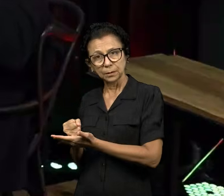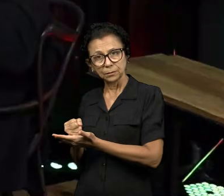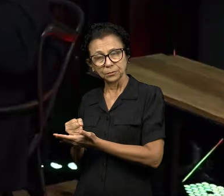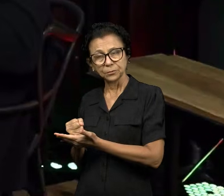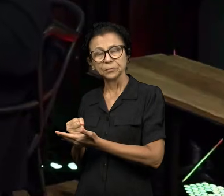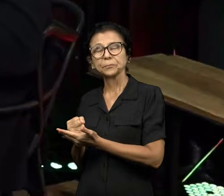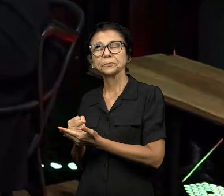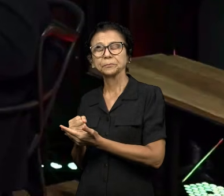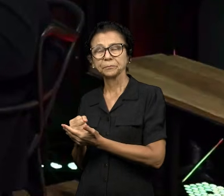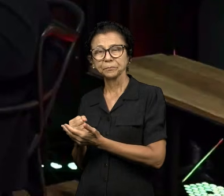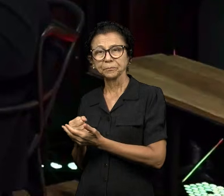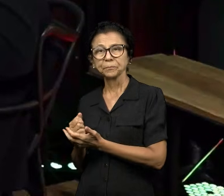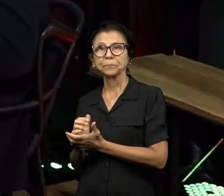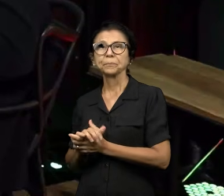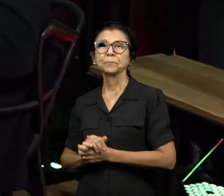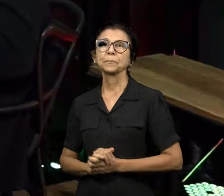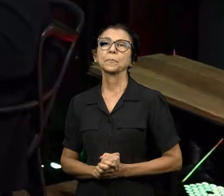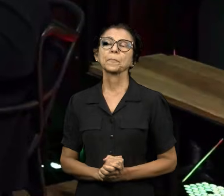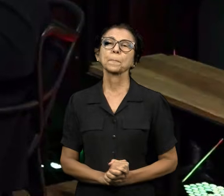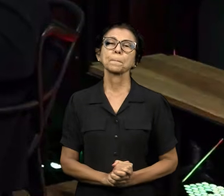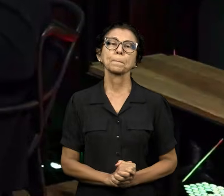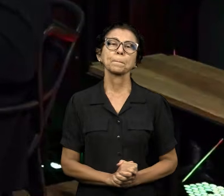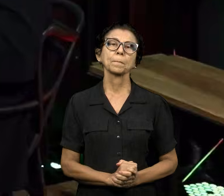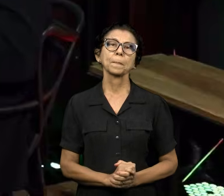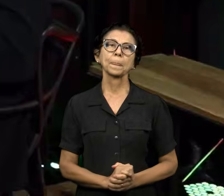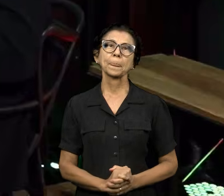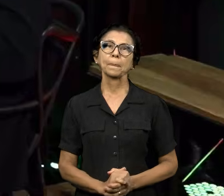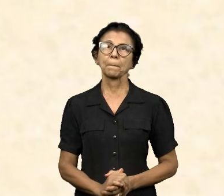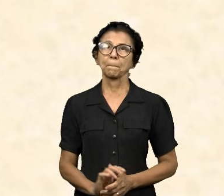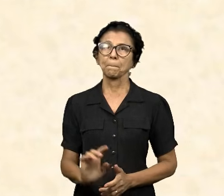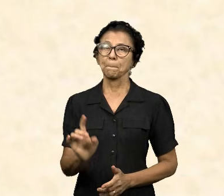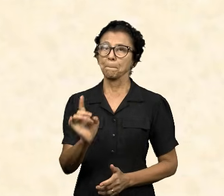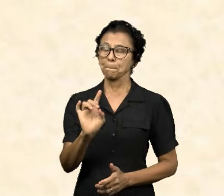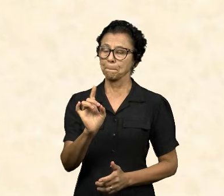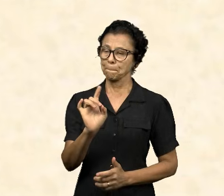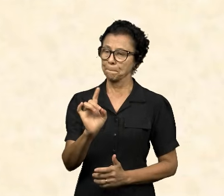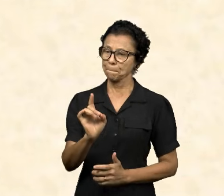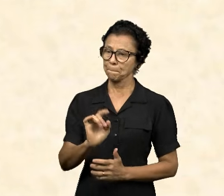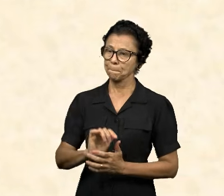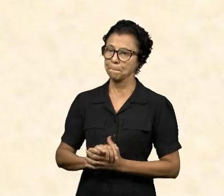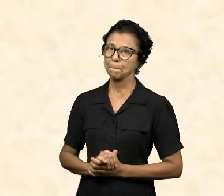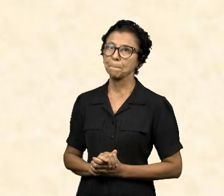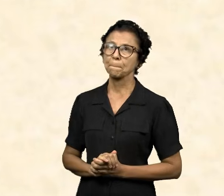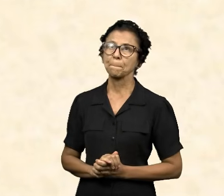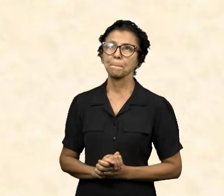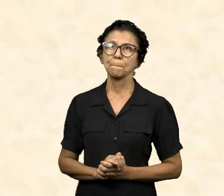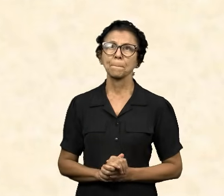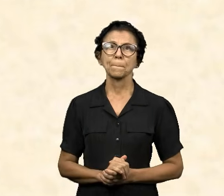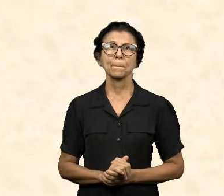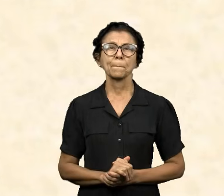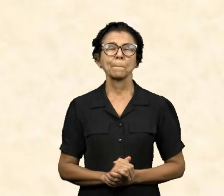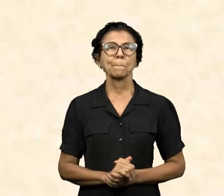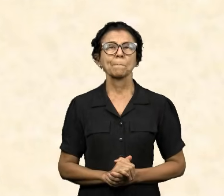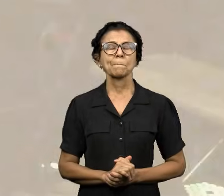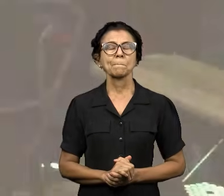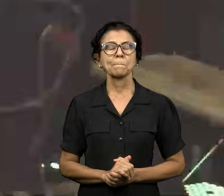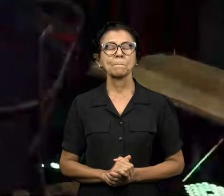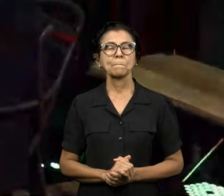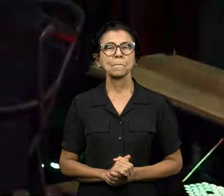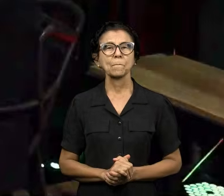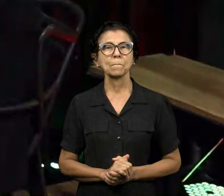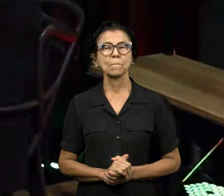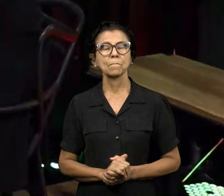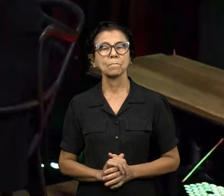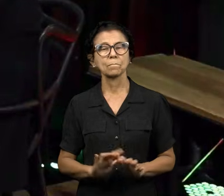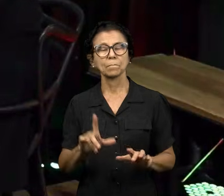Mas o texto ele termina no verso 40 dizendo assim, ó, e não quereis vir a mim para teres vida. Então, às